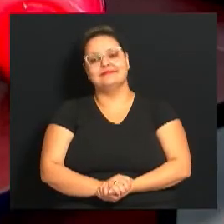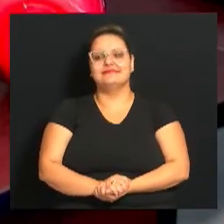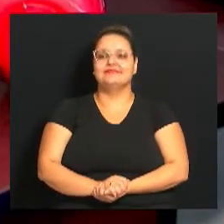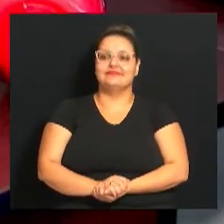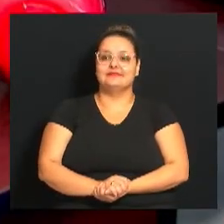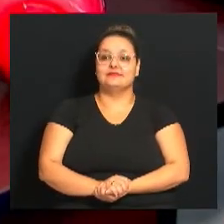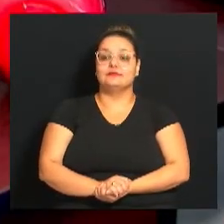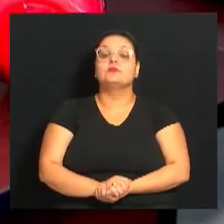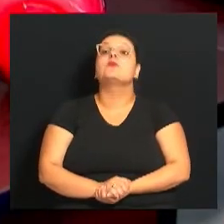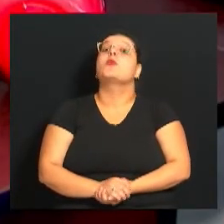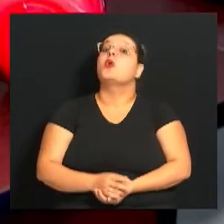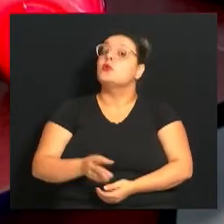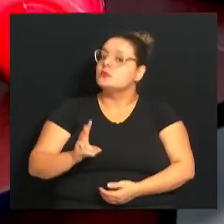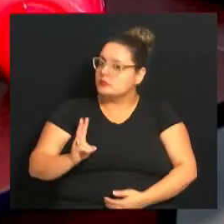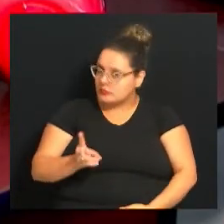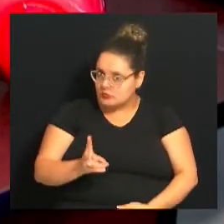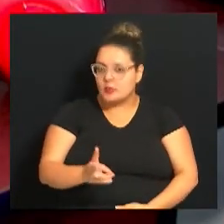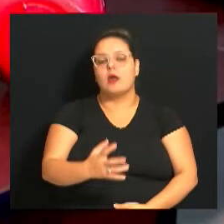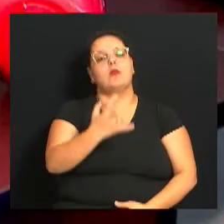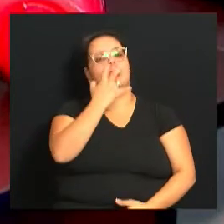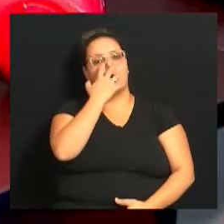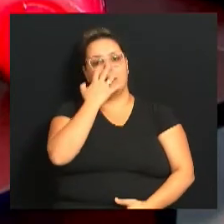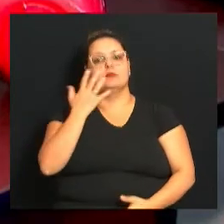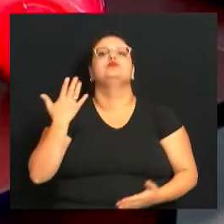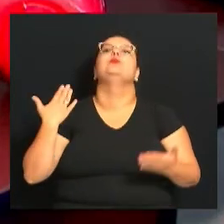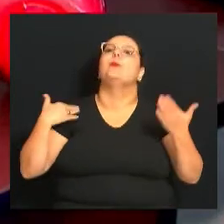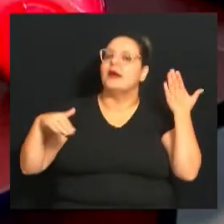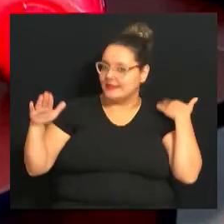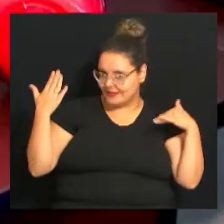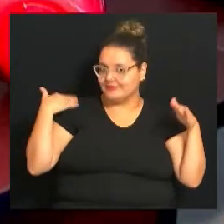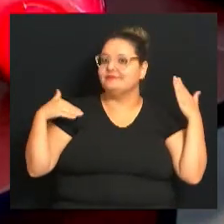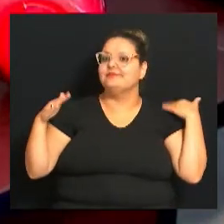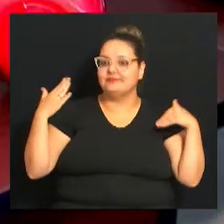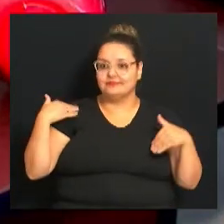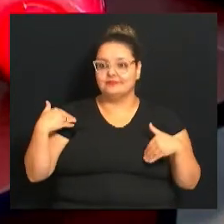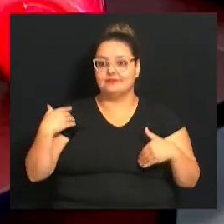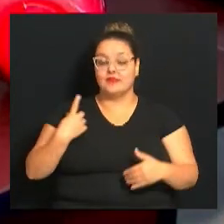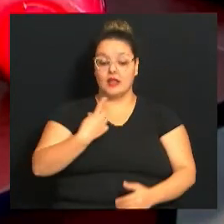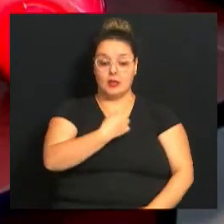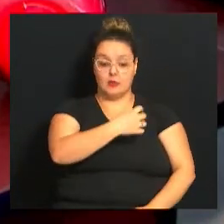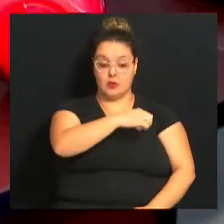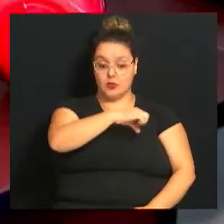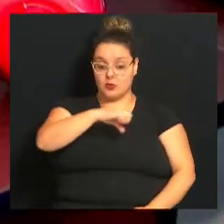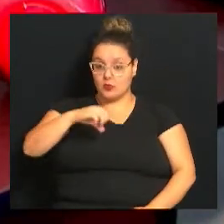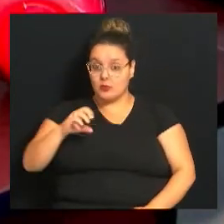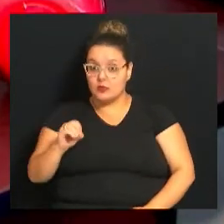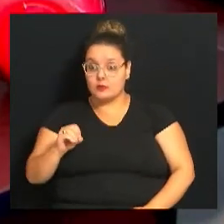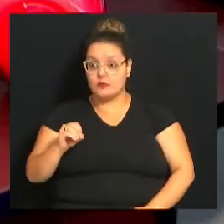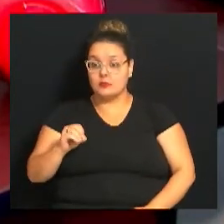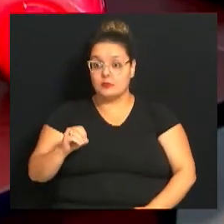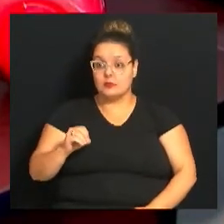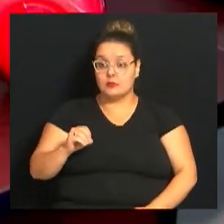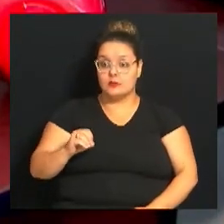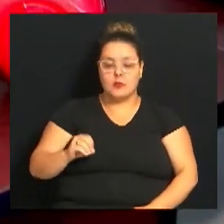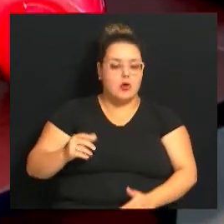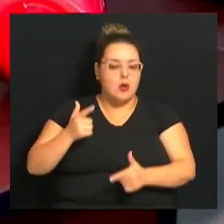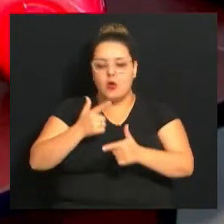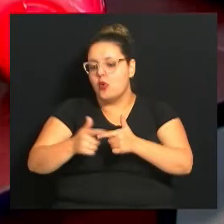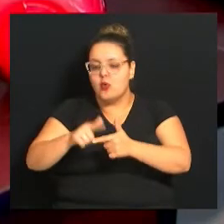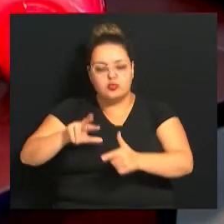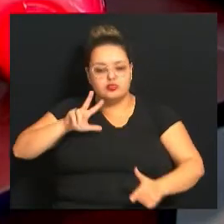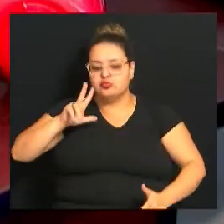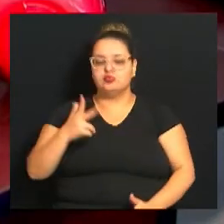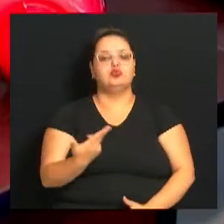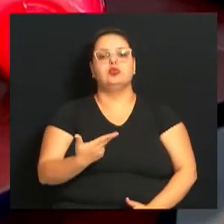Todo cachorro precisa passear. O passeio, eu falo, na década de 90, ele foi adotado como a resolução de todos os problemas.